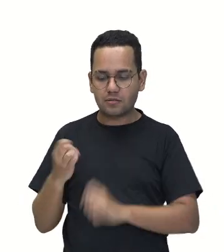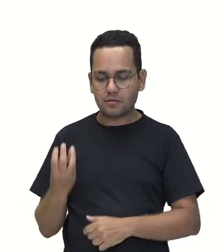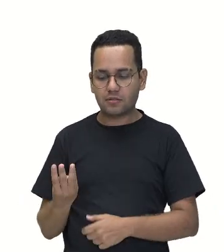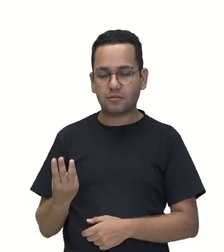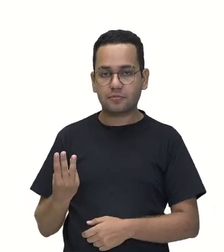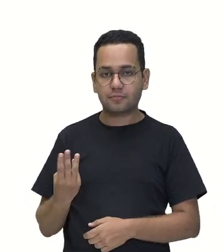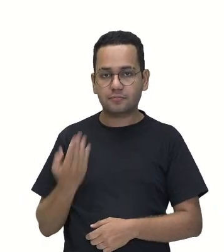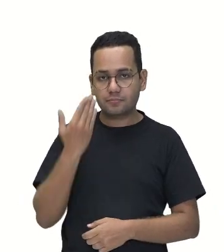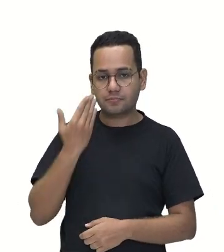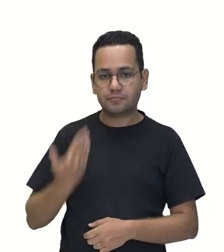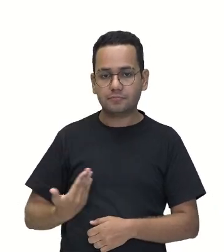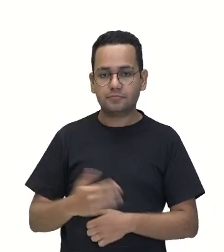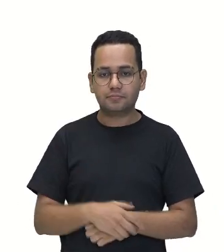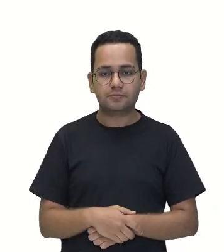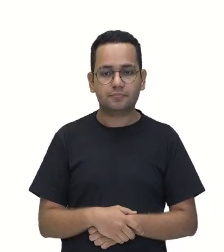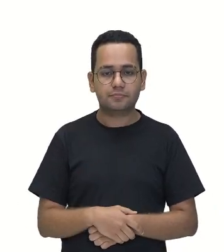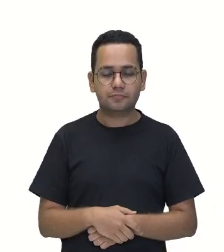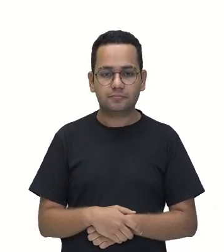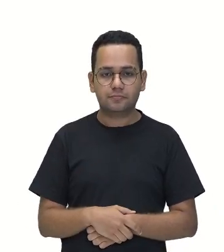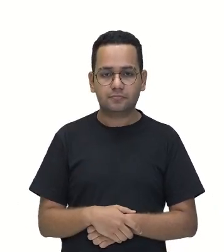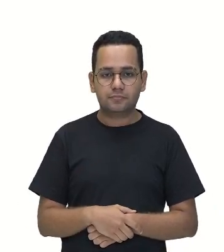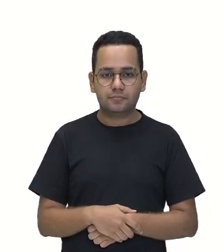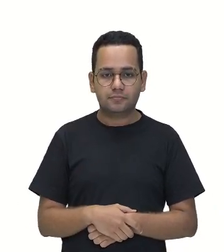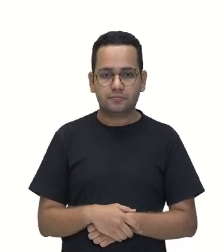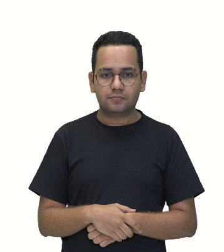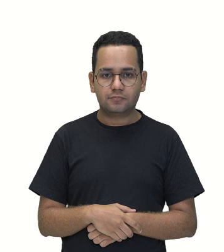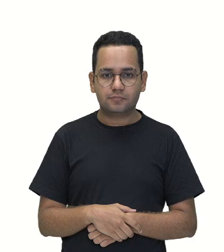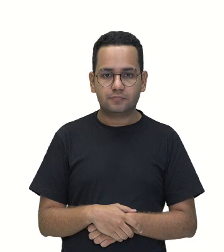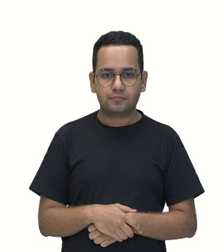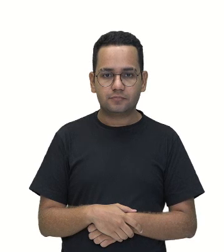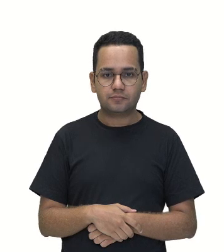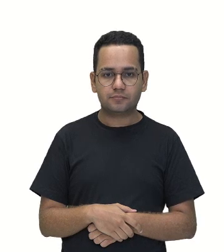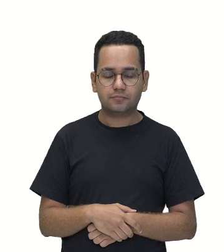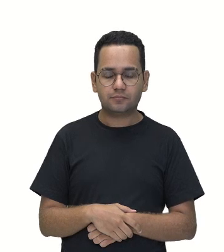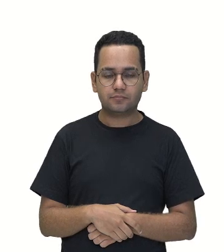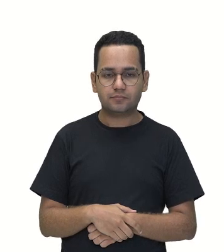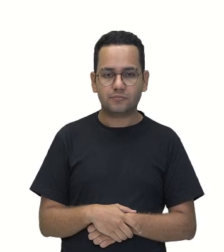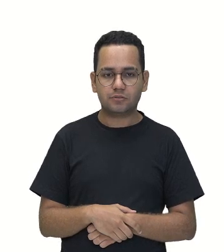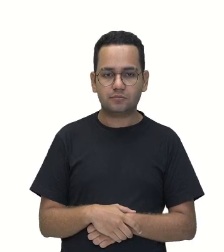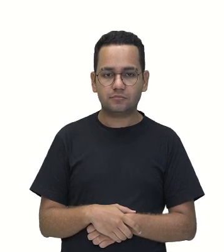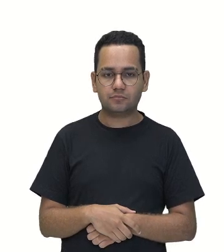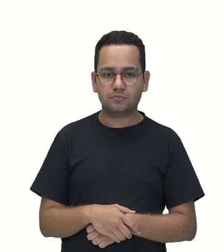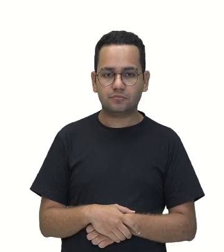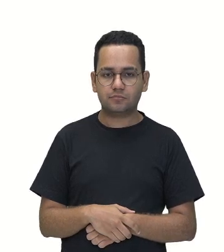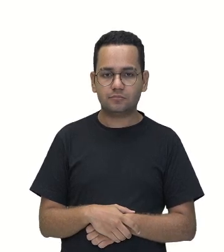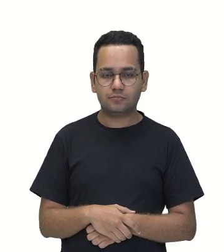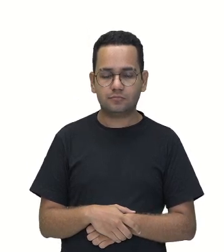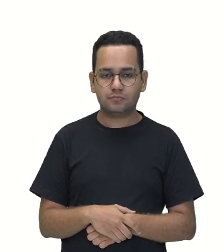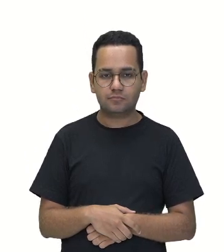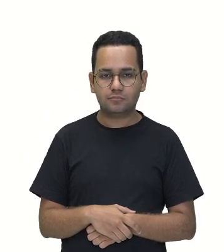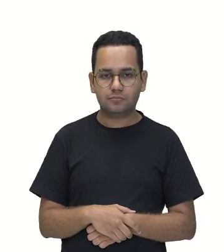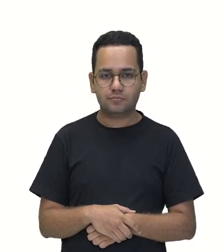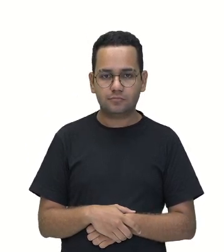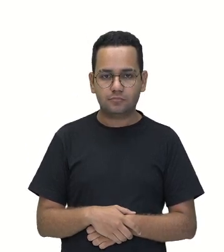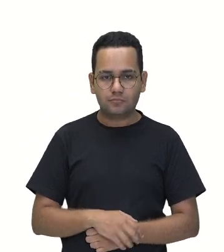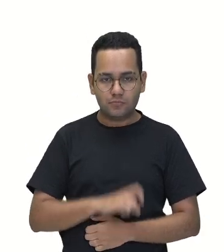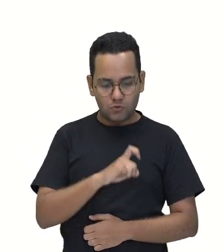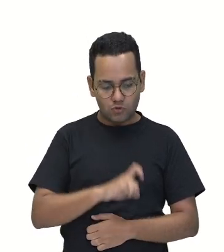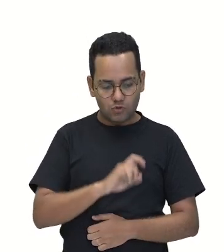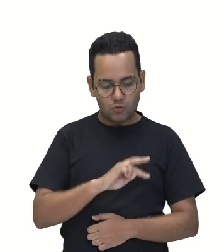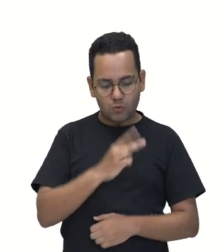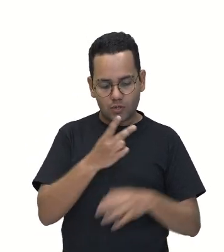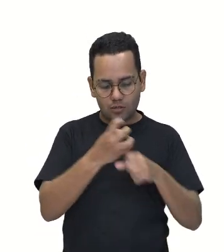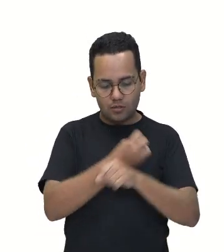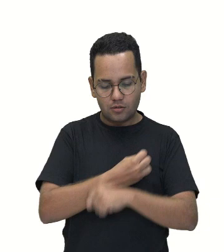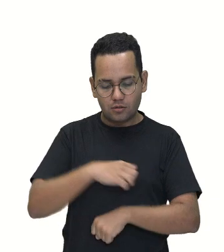ok então agora eu tenho x = 9 -